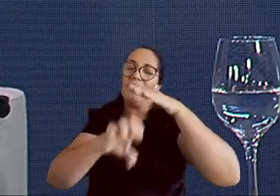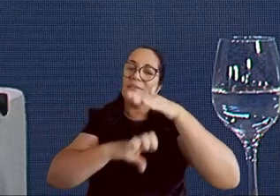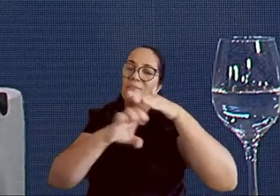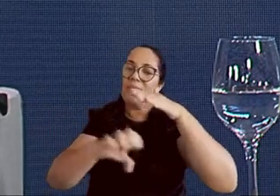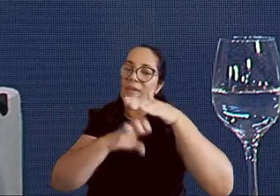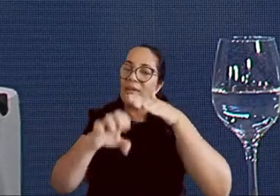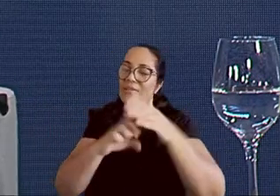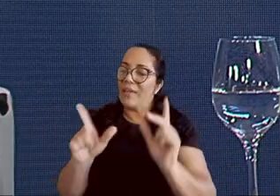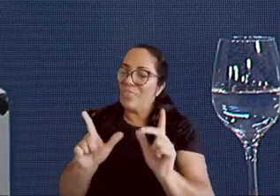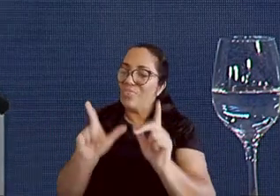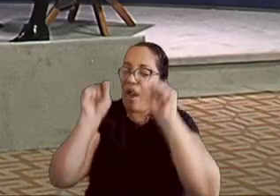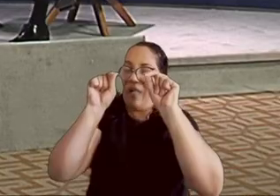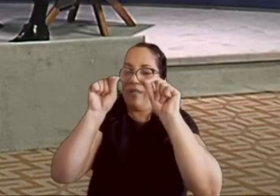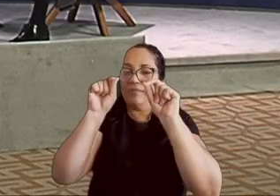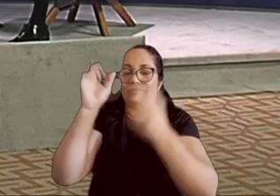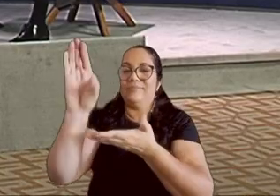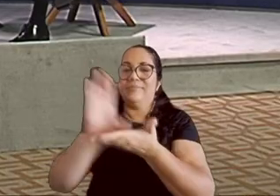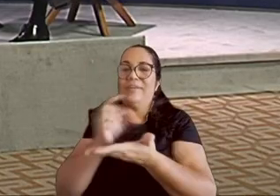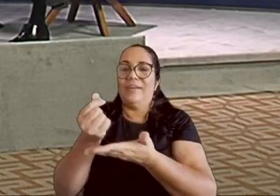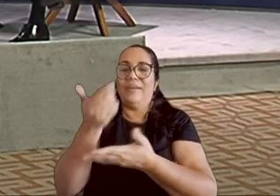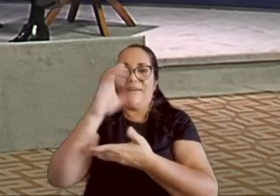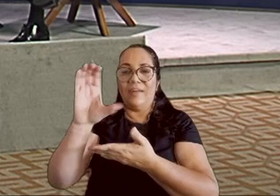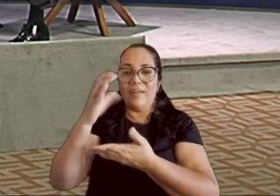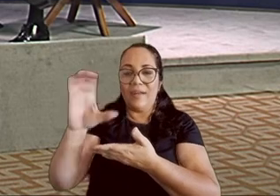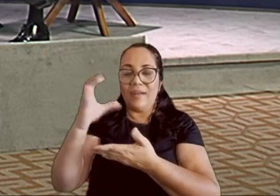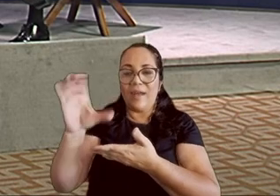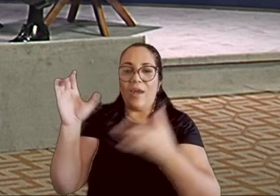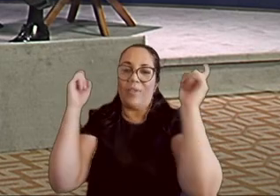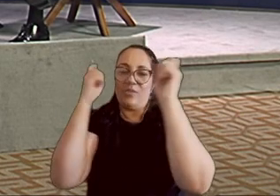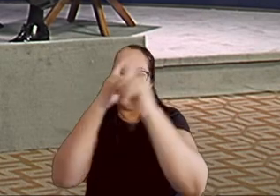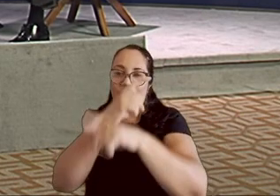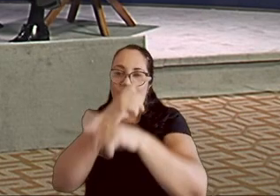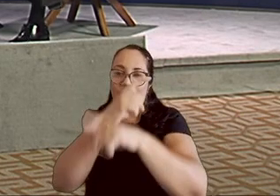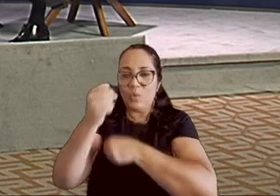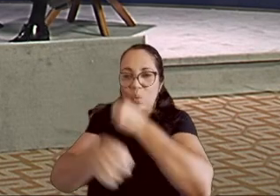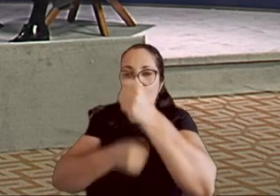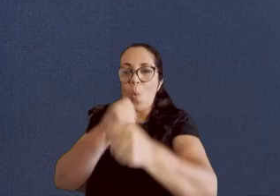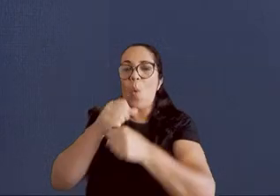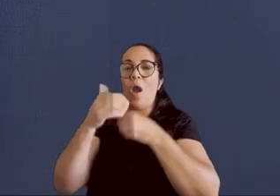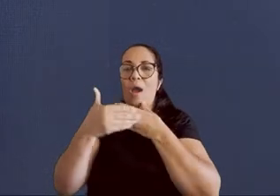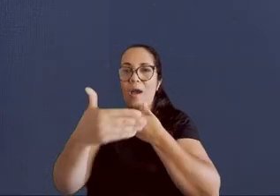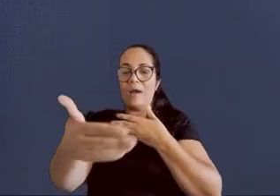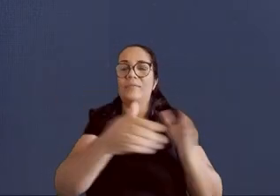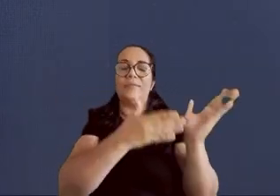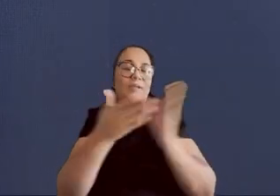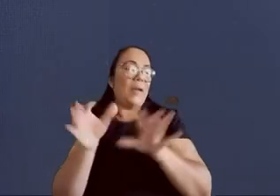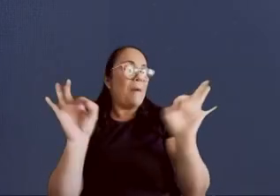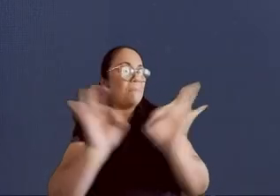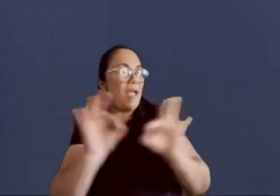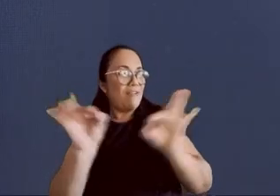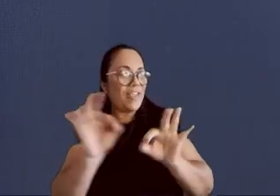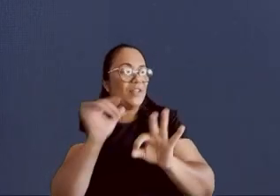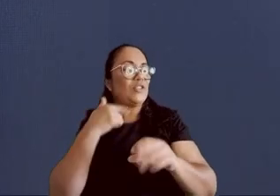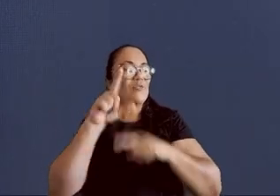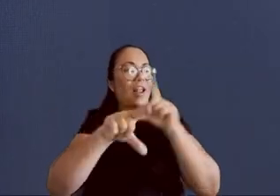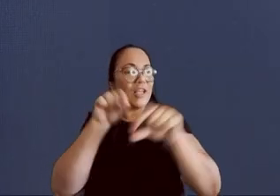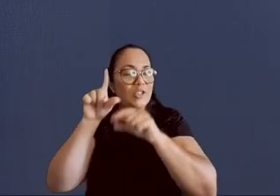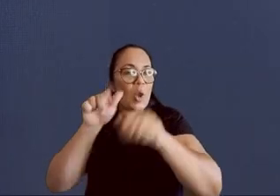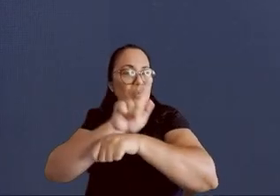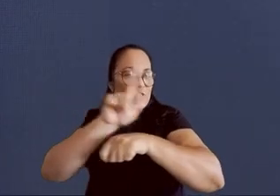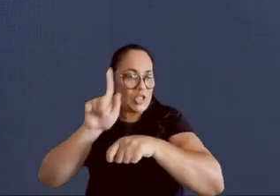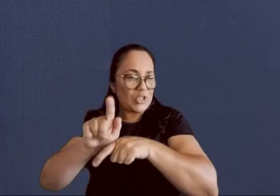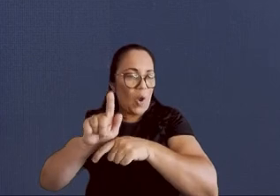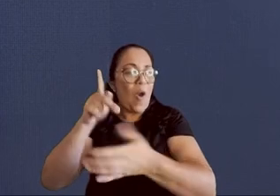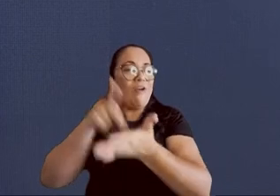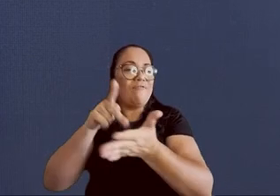complexo bem perfeito né acho que quando a gente fala de seleção de gestor você a gente tem uma equipe por trás né além